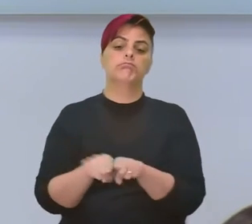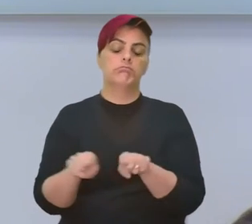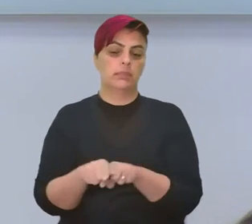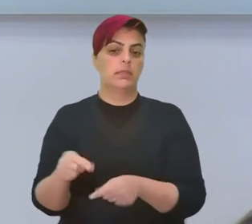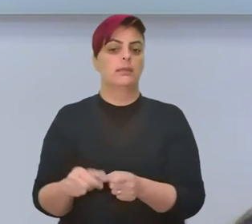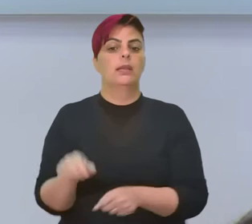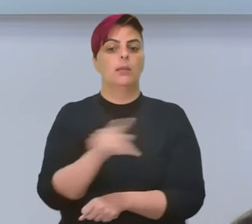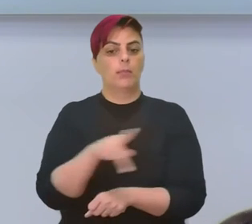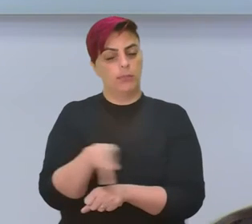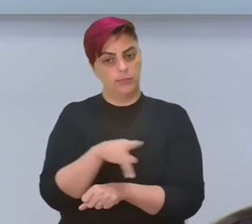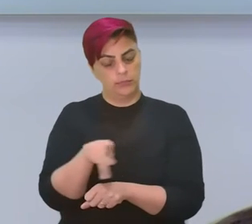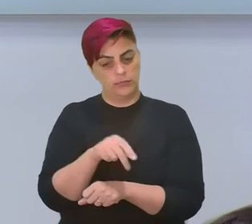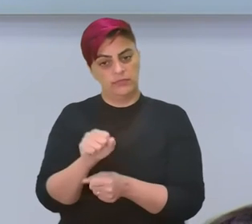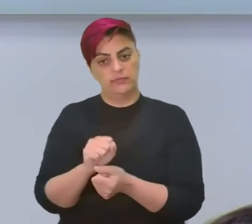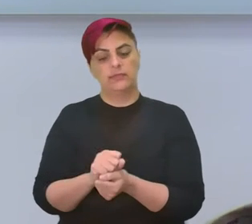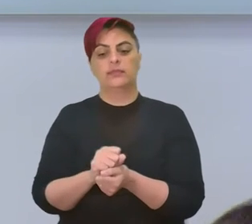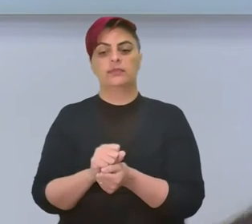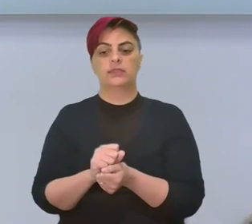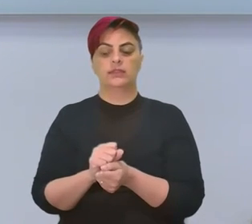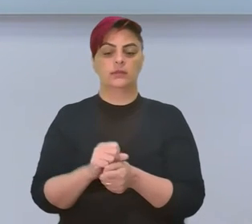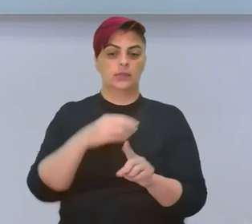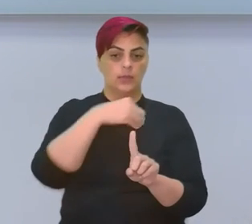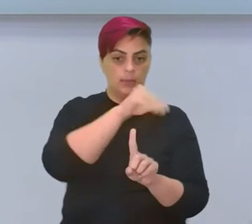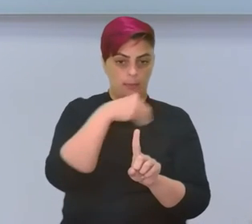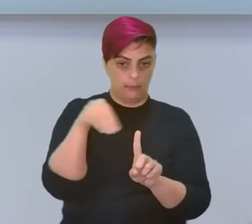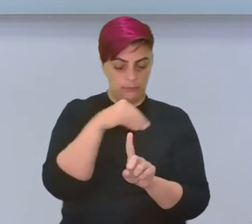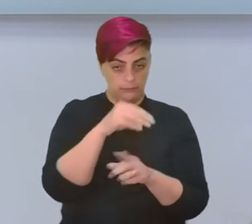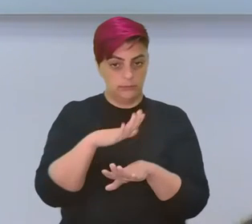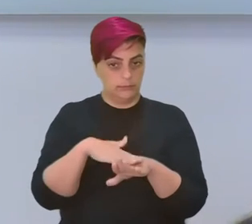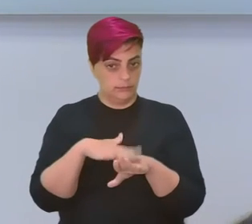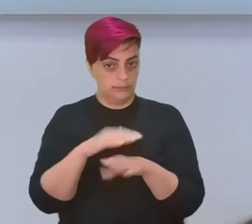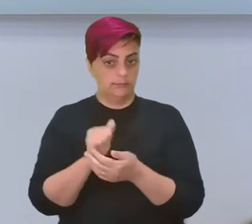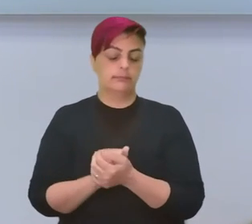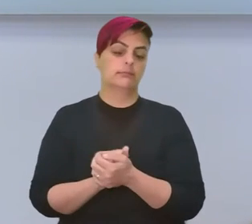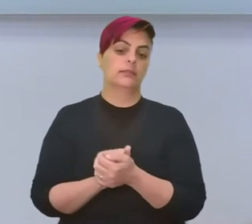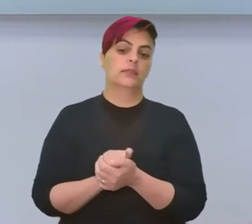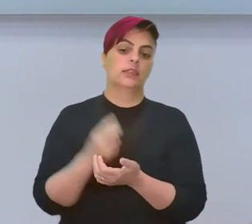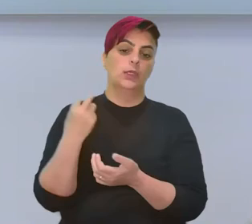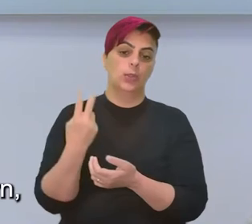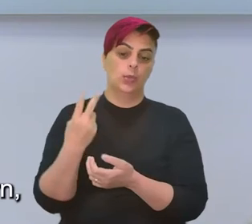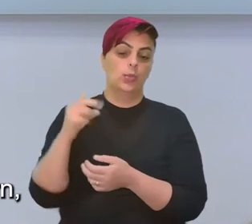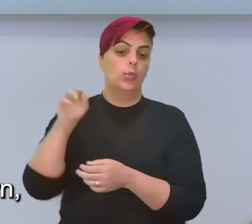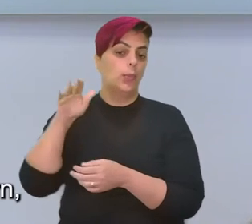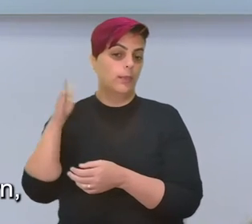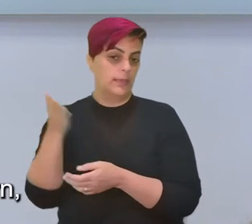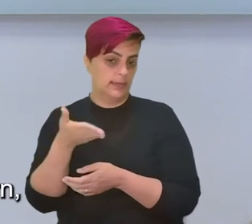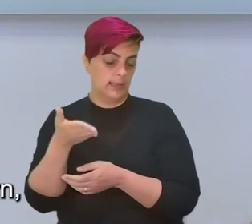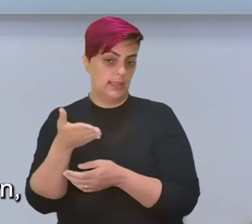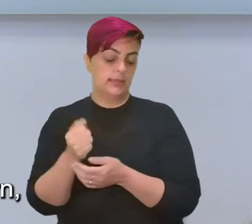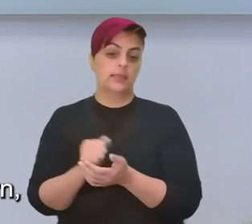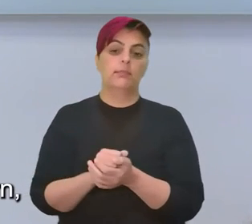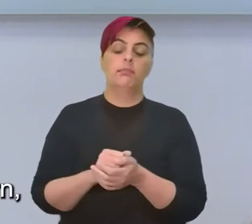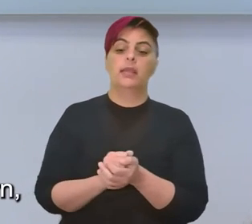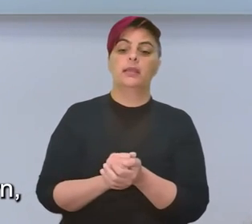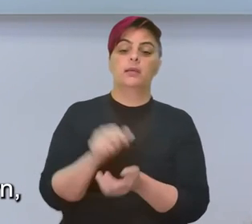da Unicamp, Joana Cabral de Oliveira, fará a mediação da mesa. E para encerrar o evento, às 14h30, teremos uma mesa especial